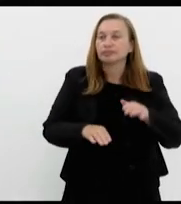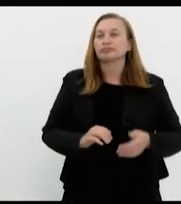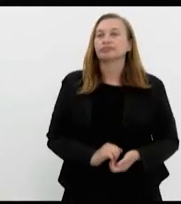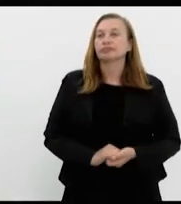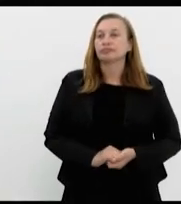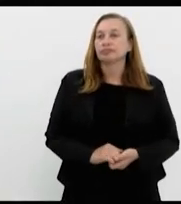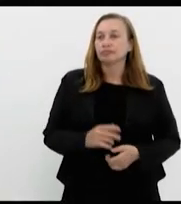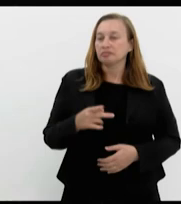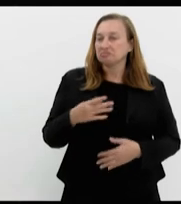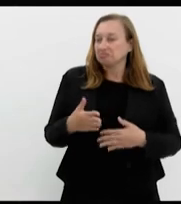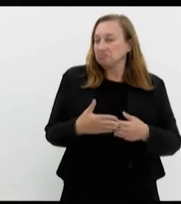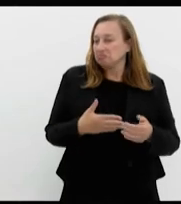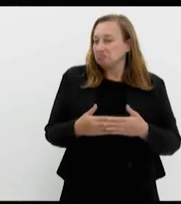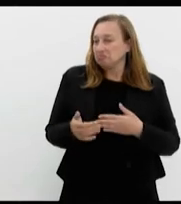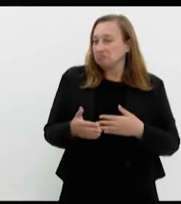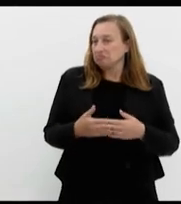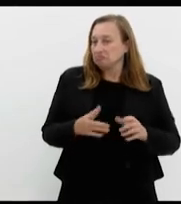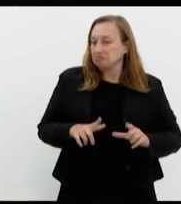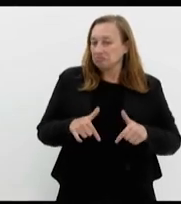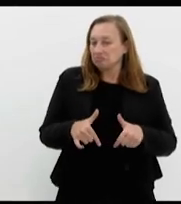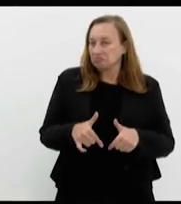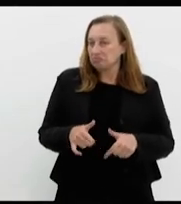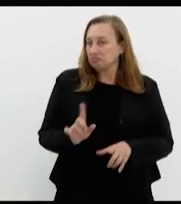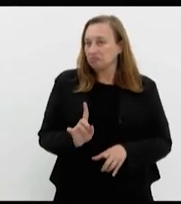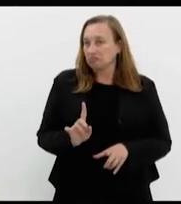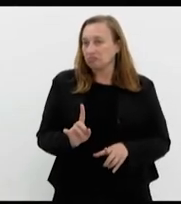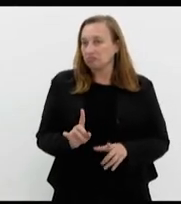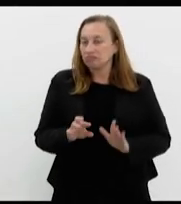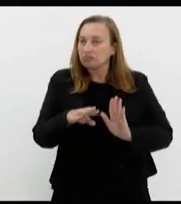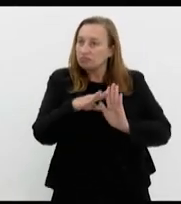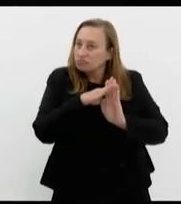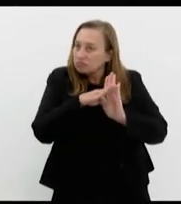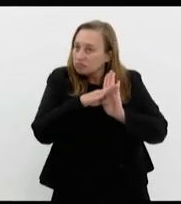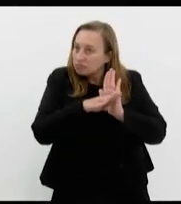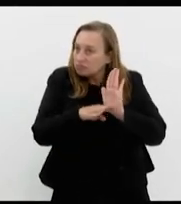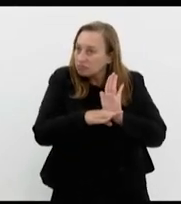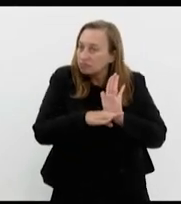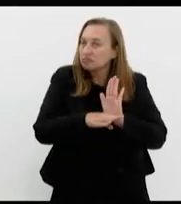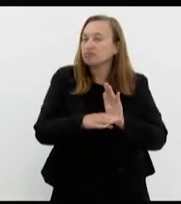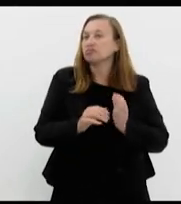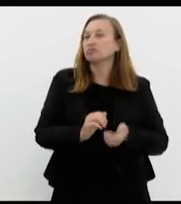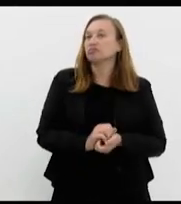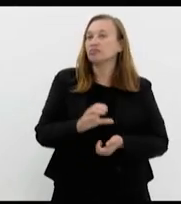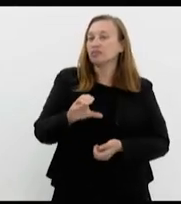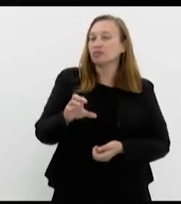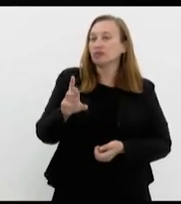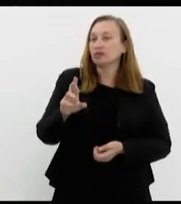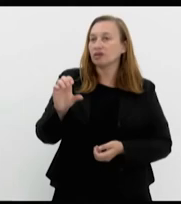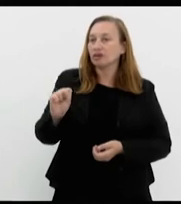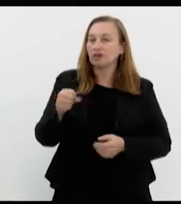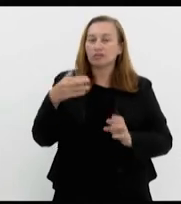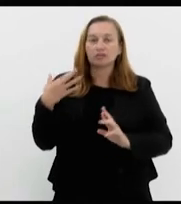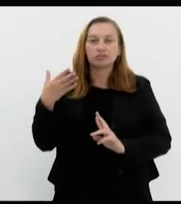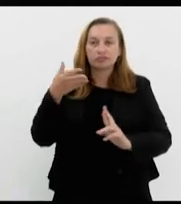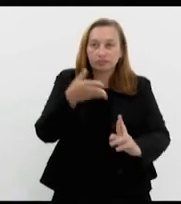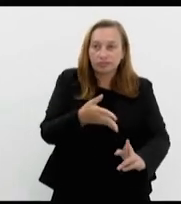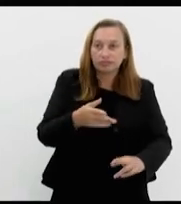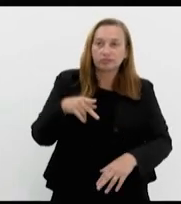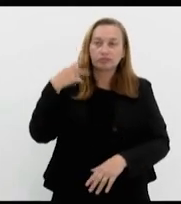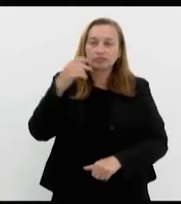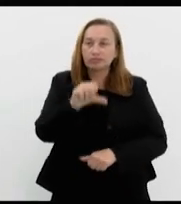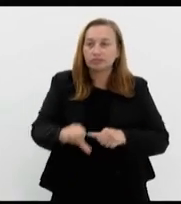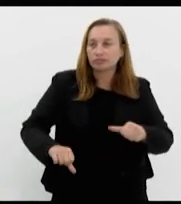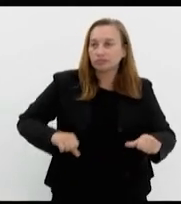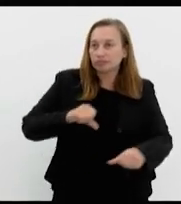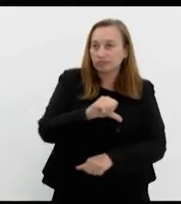isso não é feito de qualquer forma, isso é feito com critério, através dos CRAs, com referência, política de